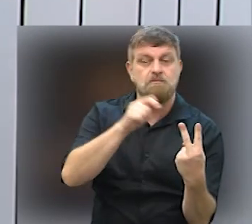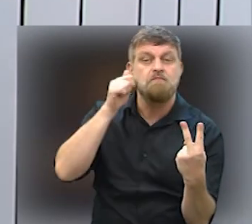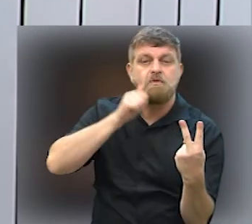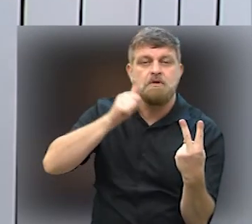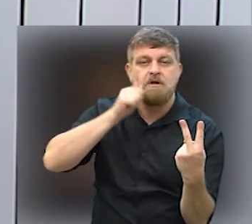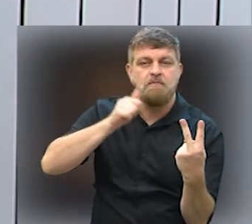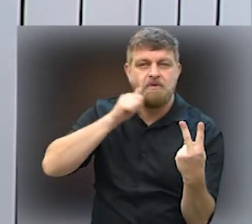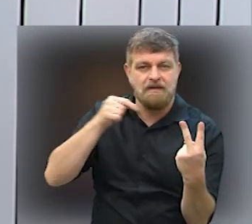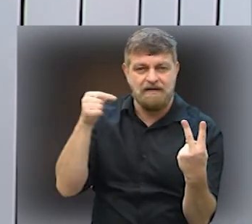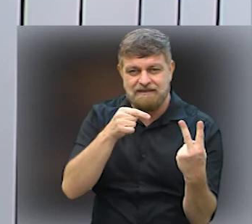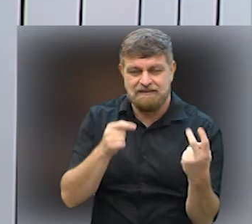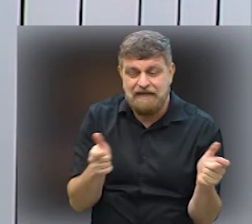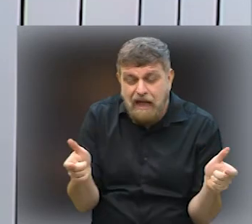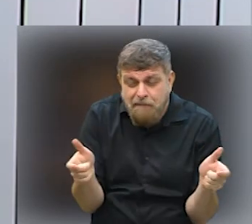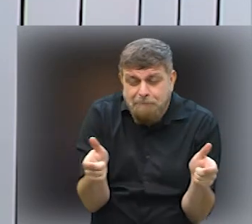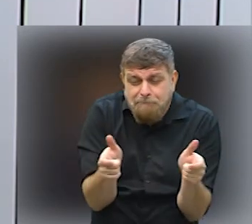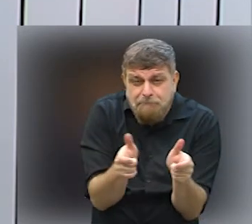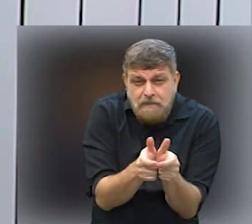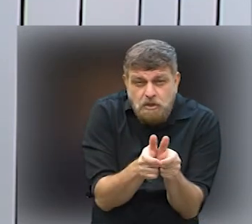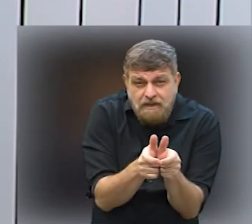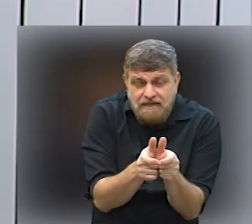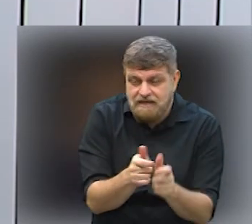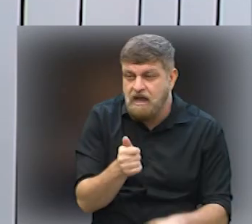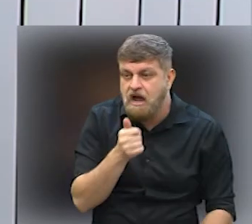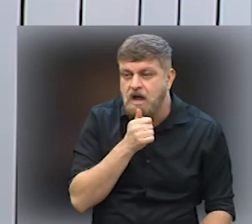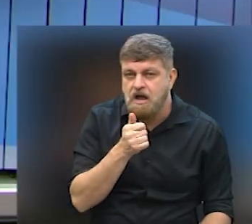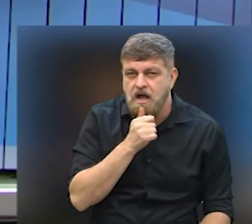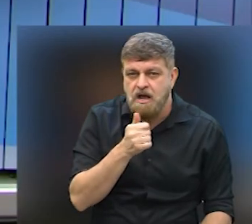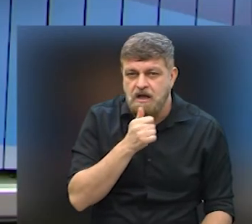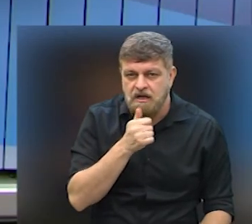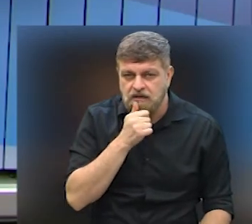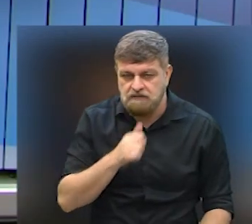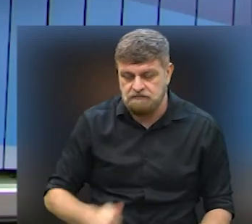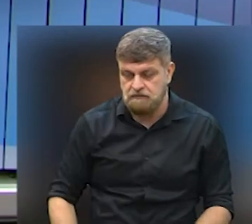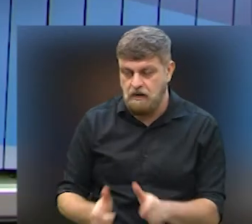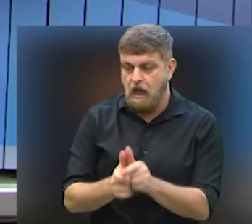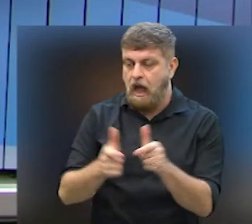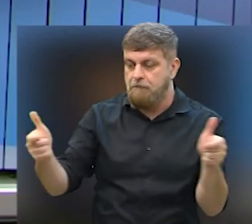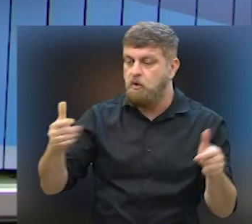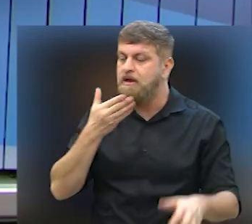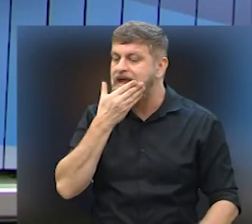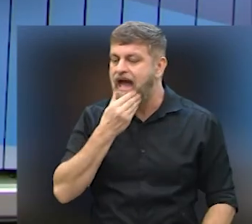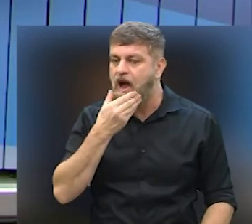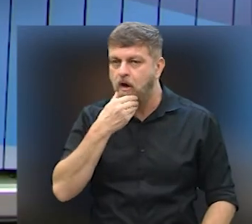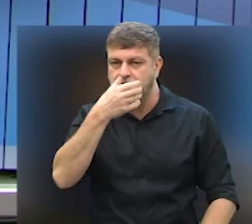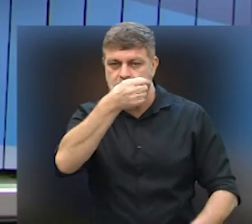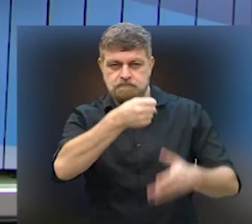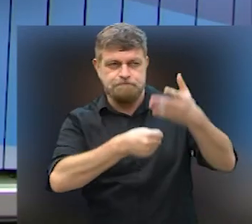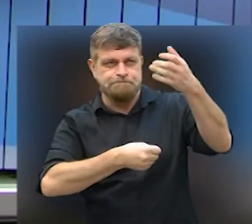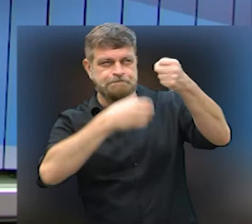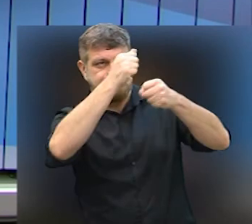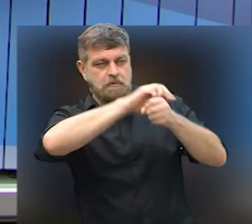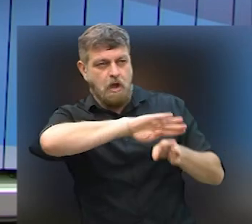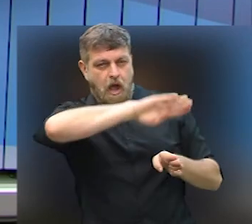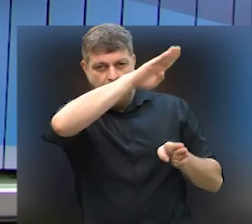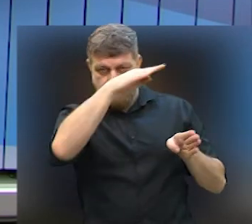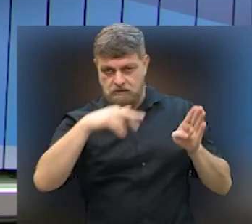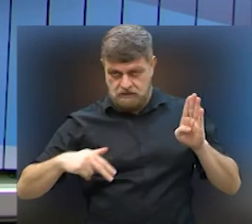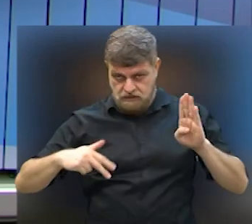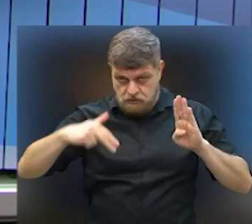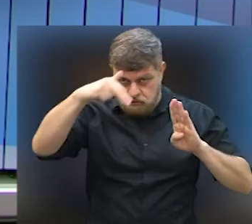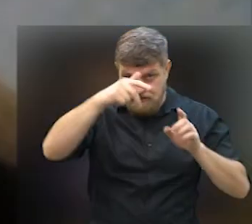mulheres. Vocês ainda são minoria, Aretha? A maioria são de homens quando vai fazer uma escalada?